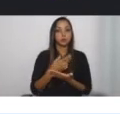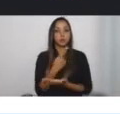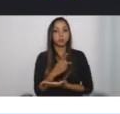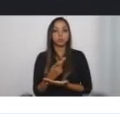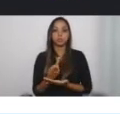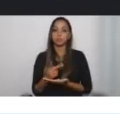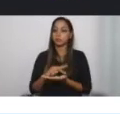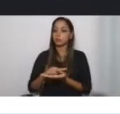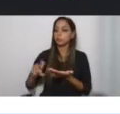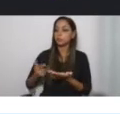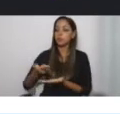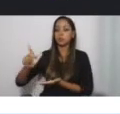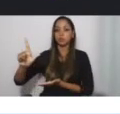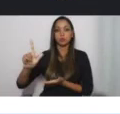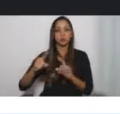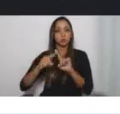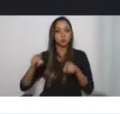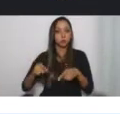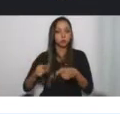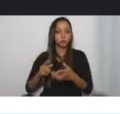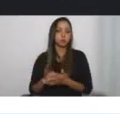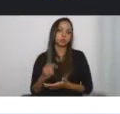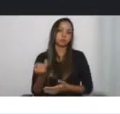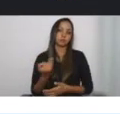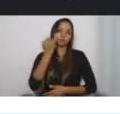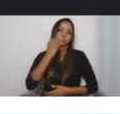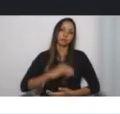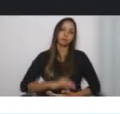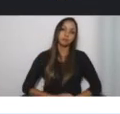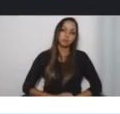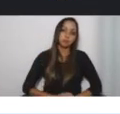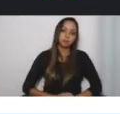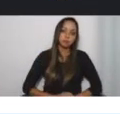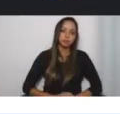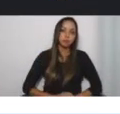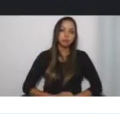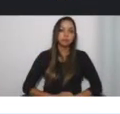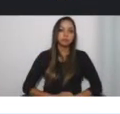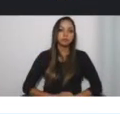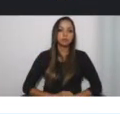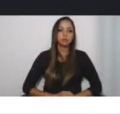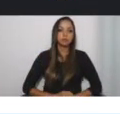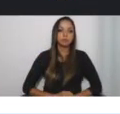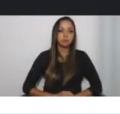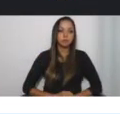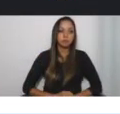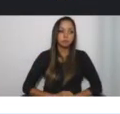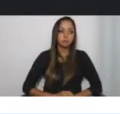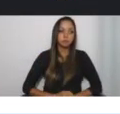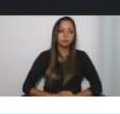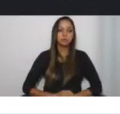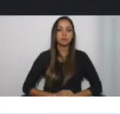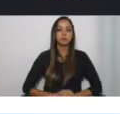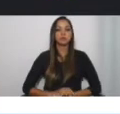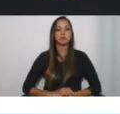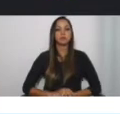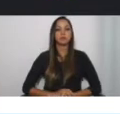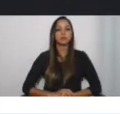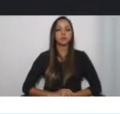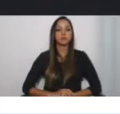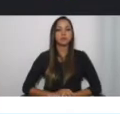esse projeto. Falar da importância, né? Da igreja, que é uma causa individual, uma causa coletiva, pensando